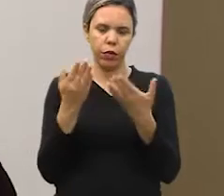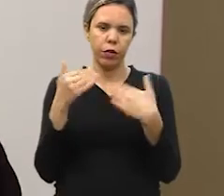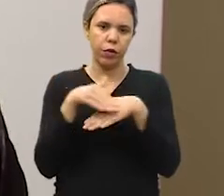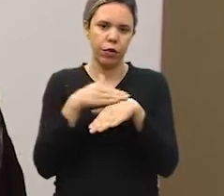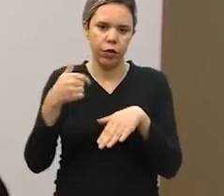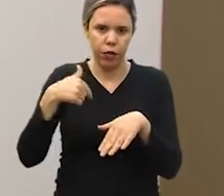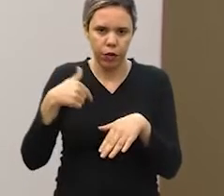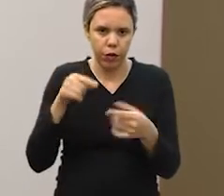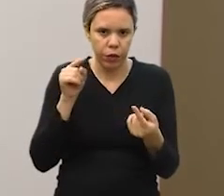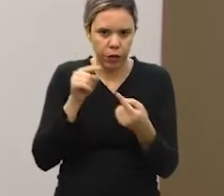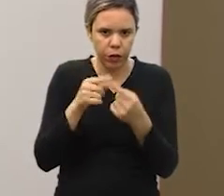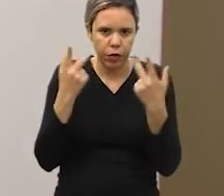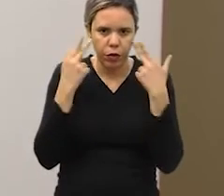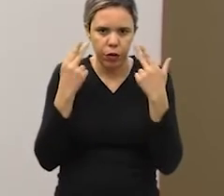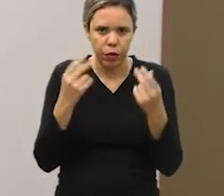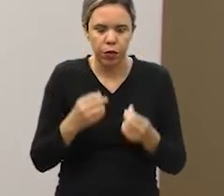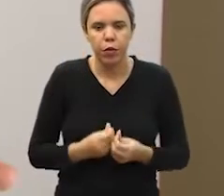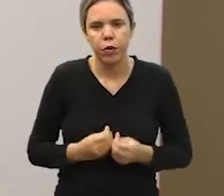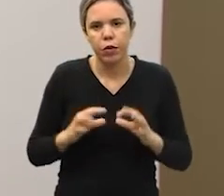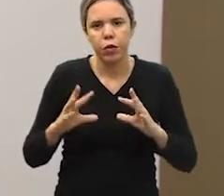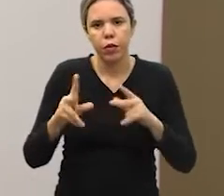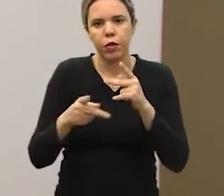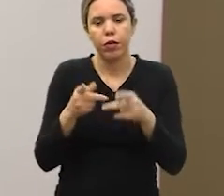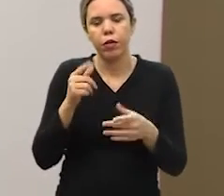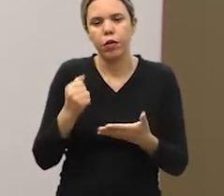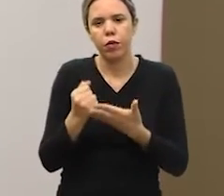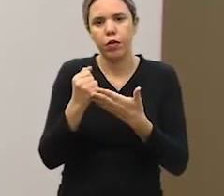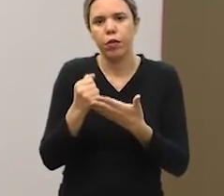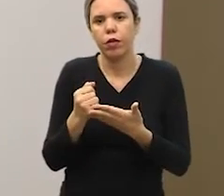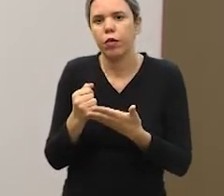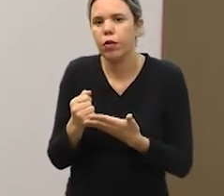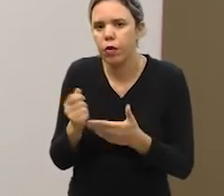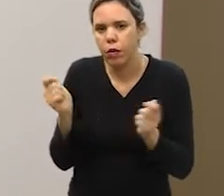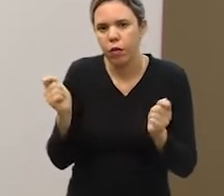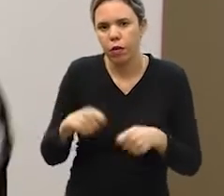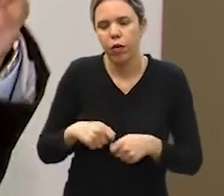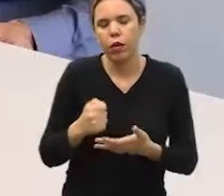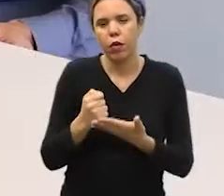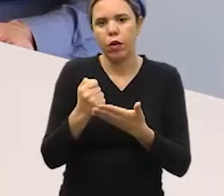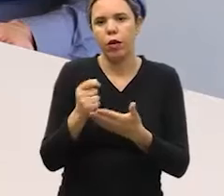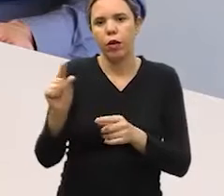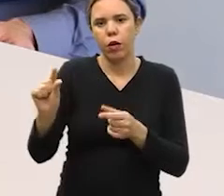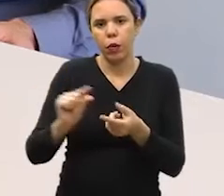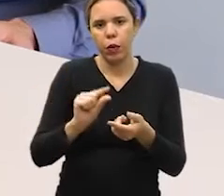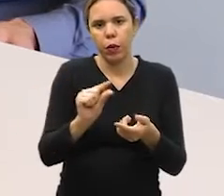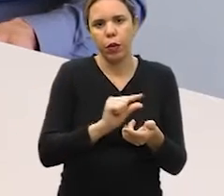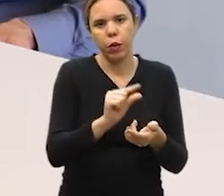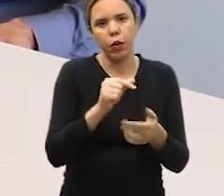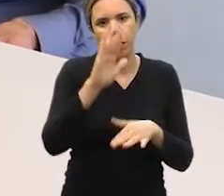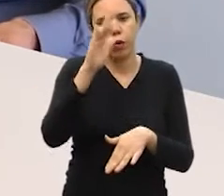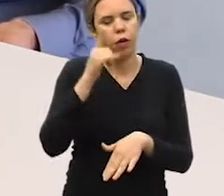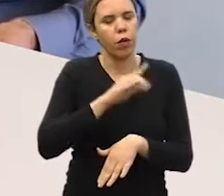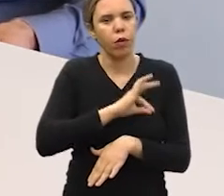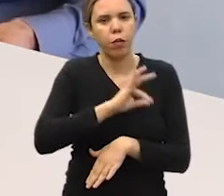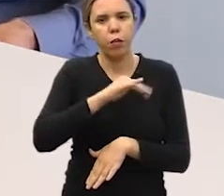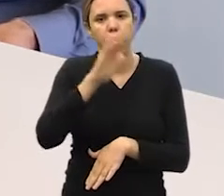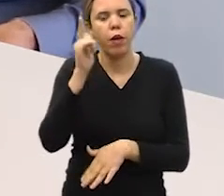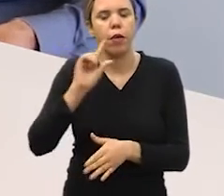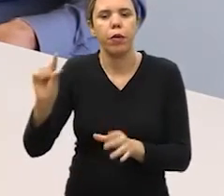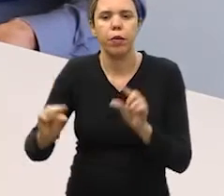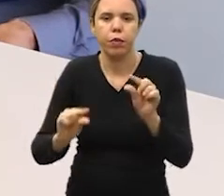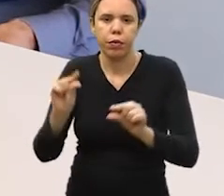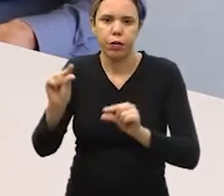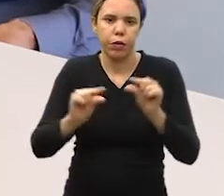conversar comigo com um objetivo comum, todo mundo vai contribuir da forma como pode. Então, tem pessoas que ganham mais, tem pessoas que